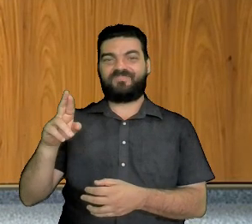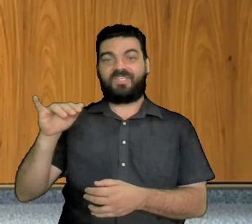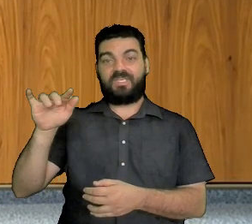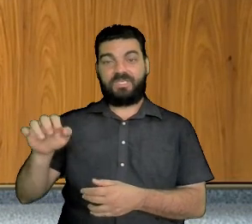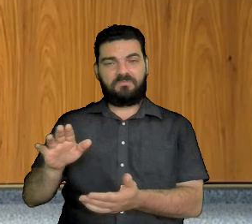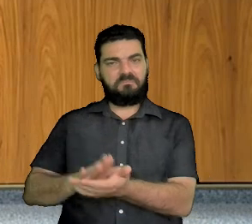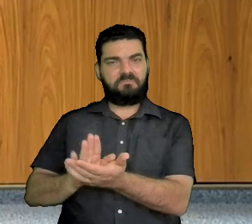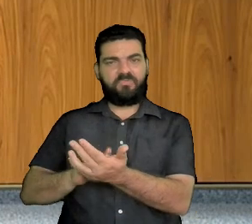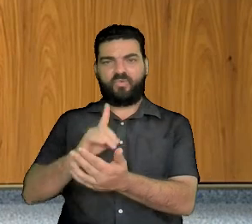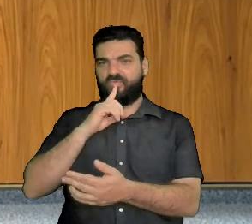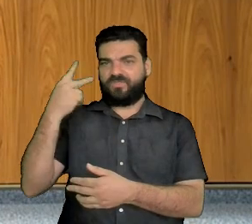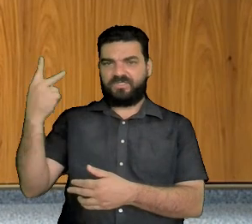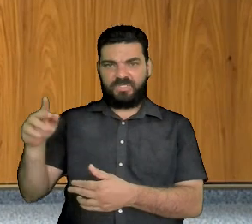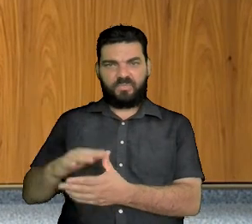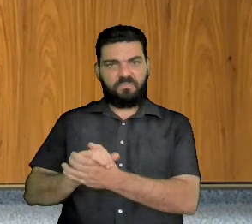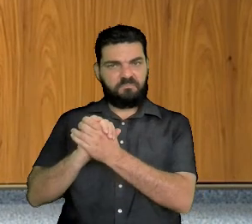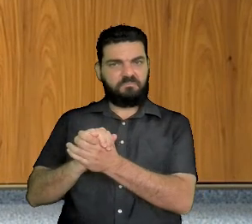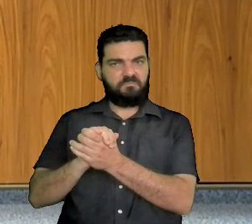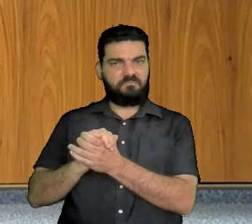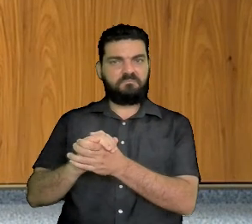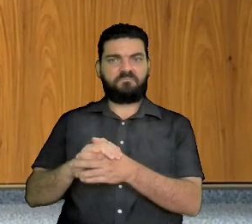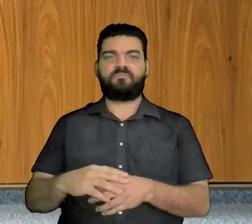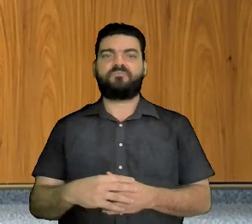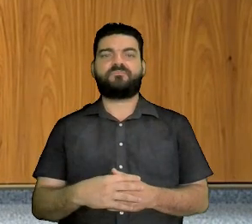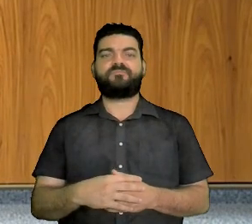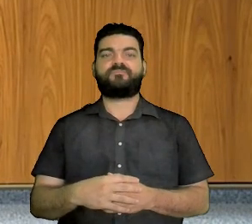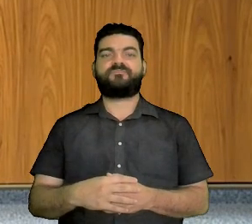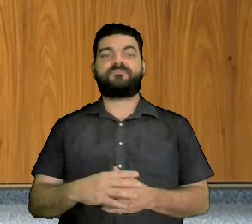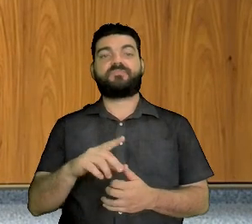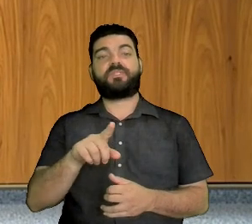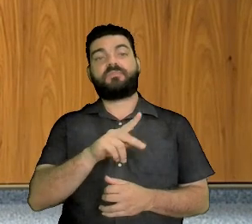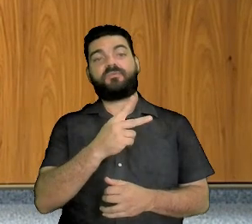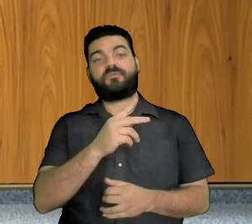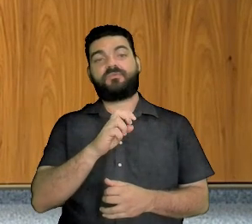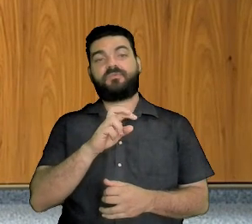cumprimentar o conselheiro Henrique Ávila e parabenizá-lo pelo aniversário.